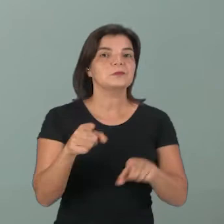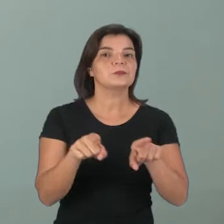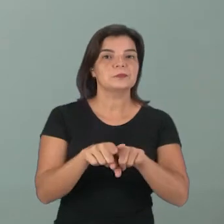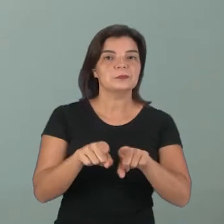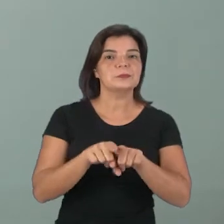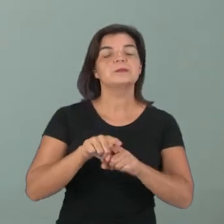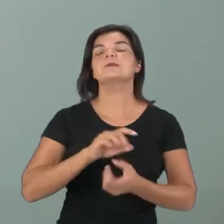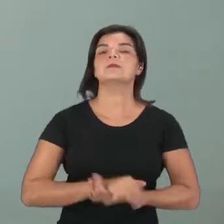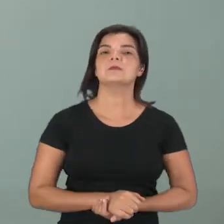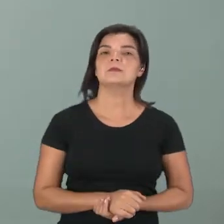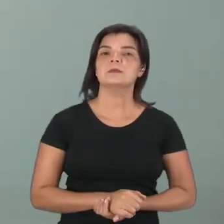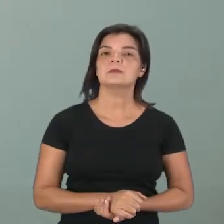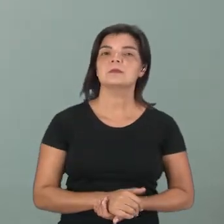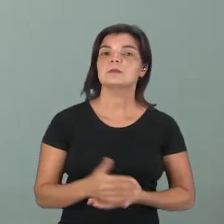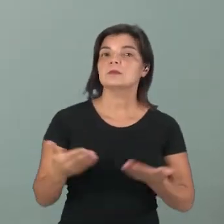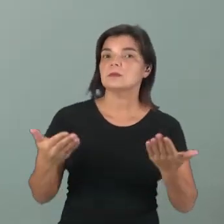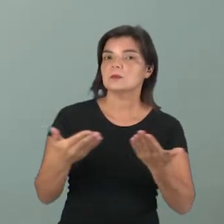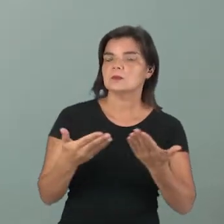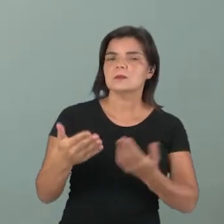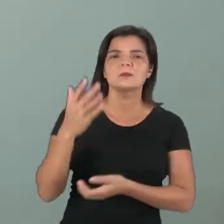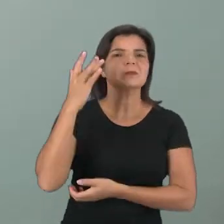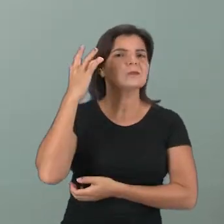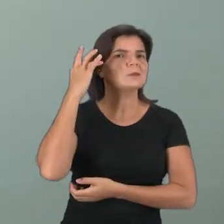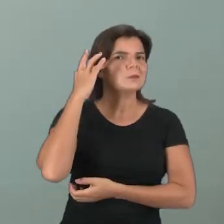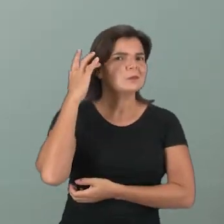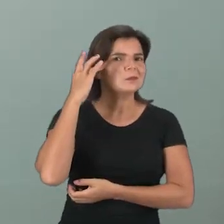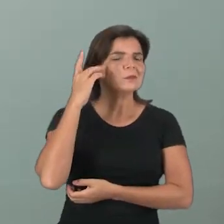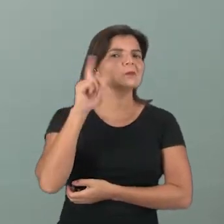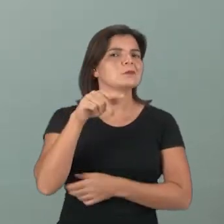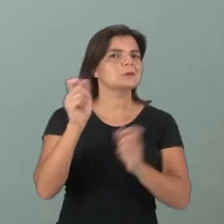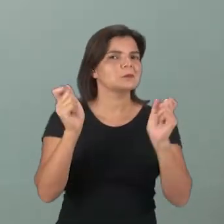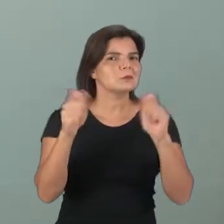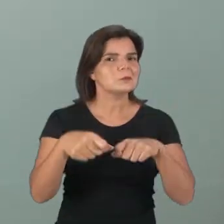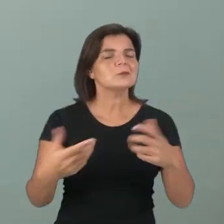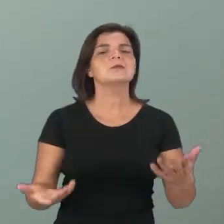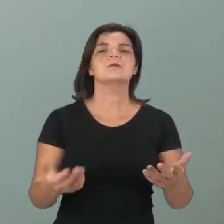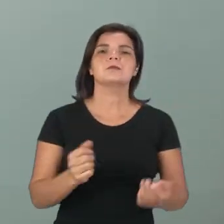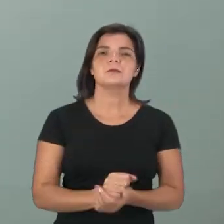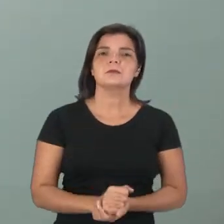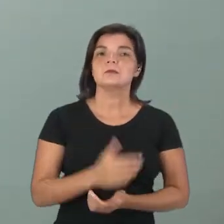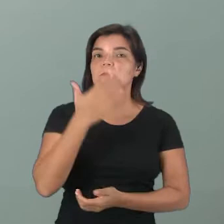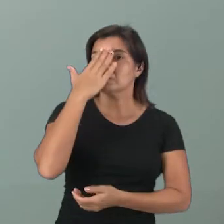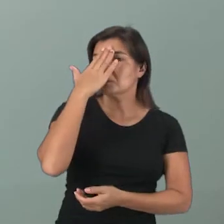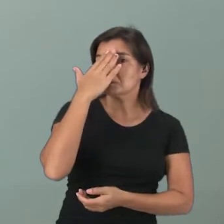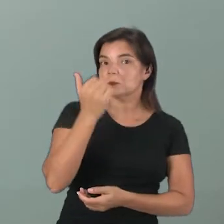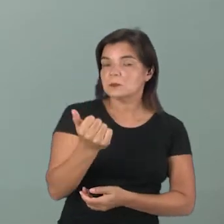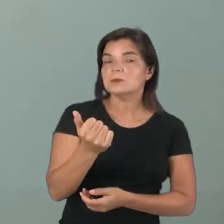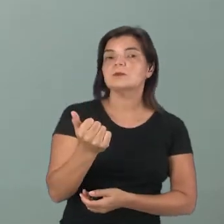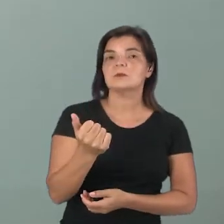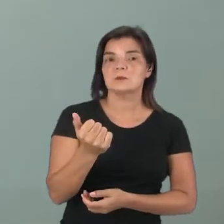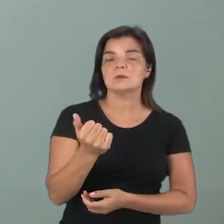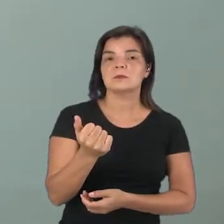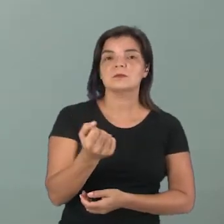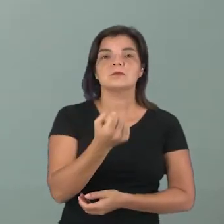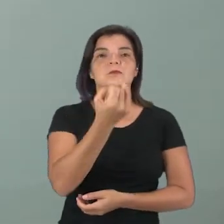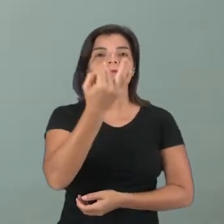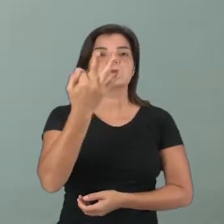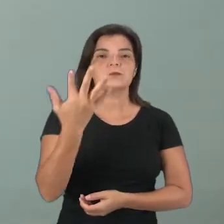quantidade. Agora, será que é possível eu saber